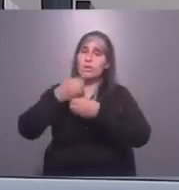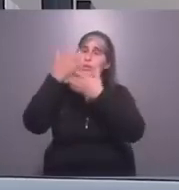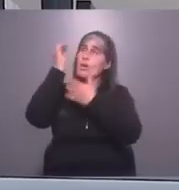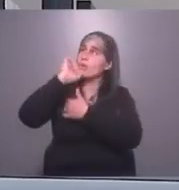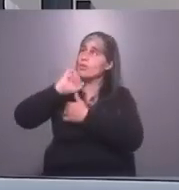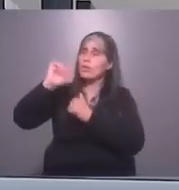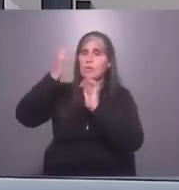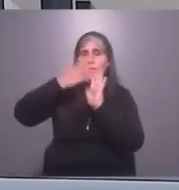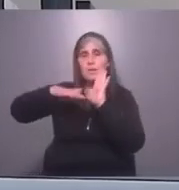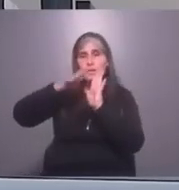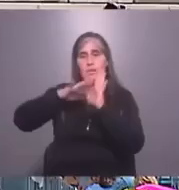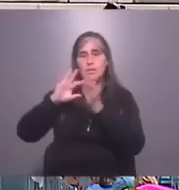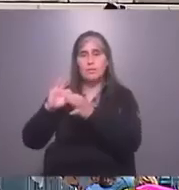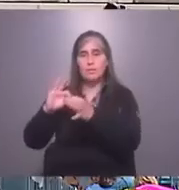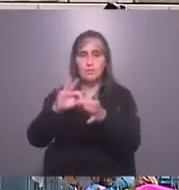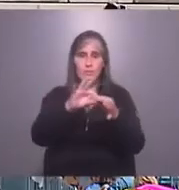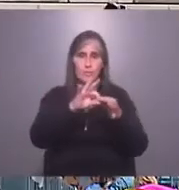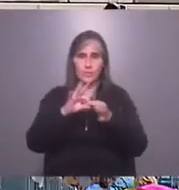cantando numa só voz.